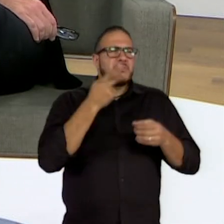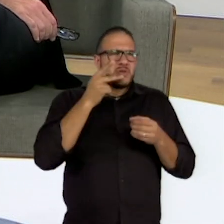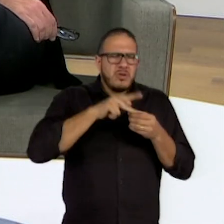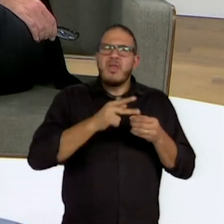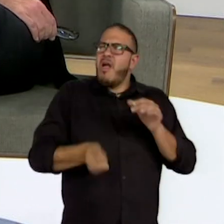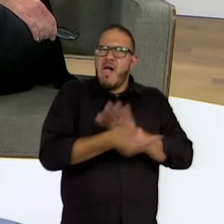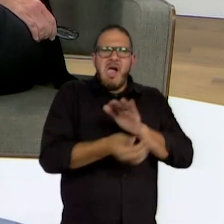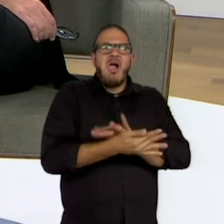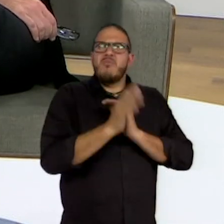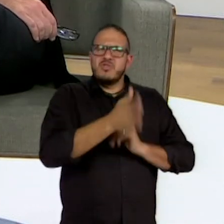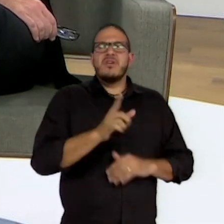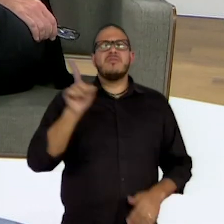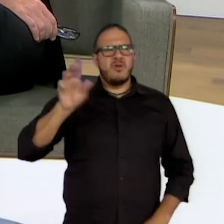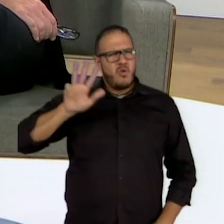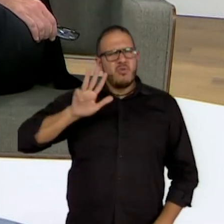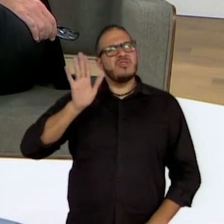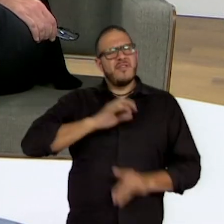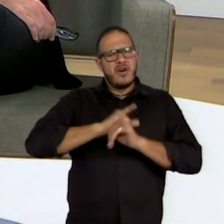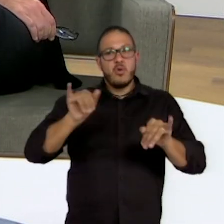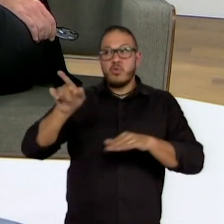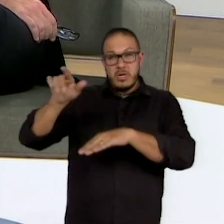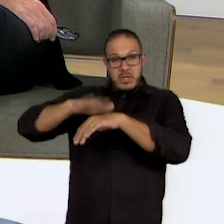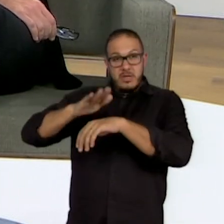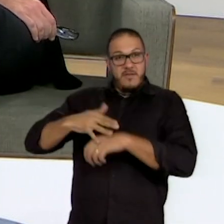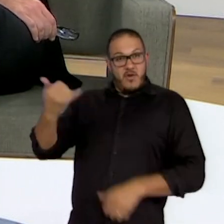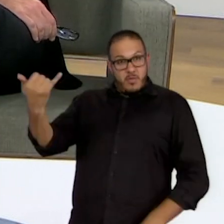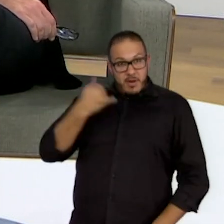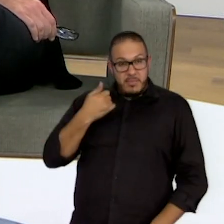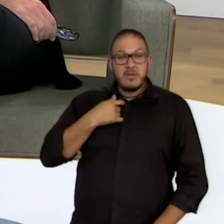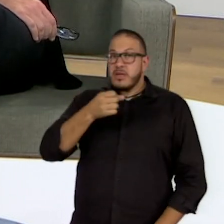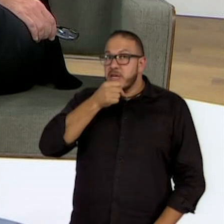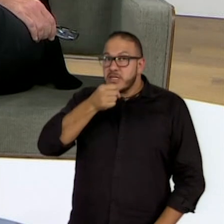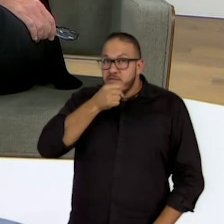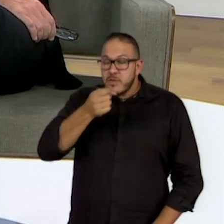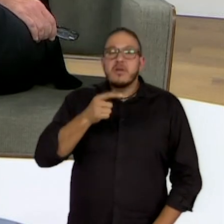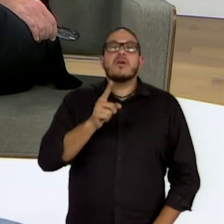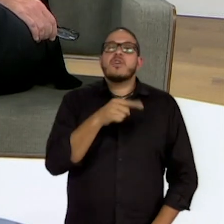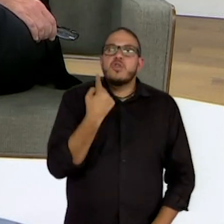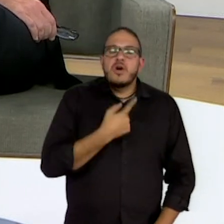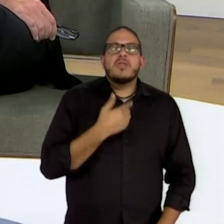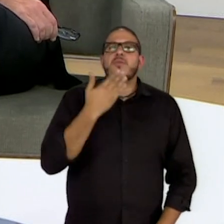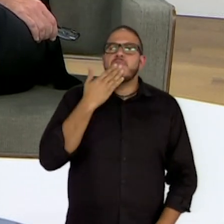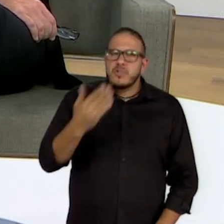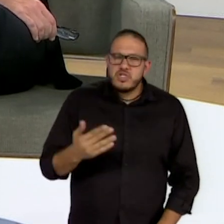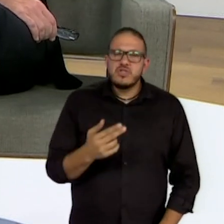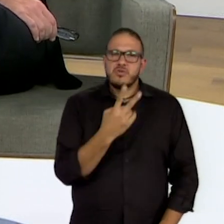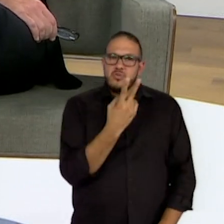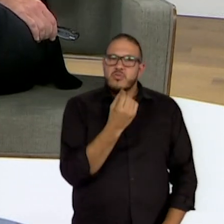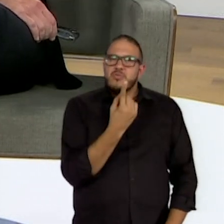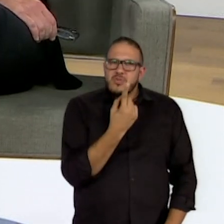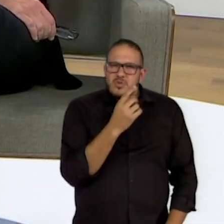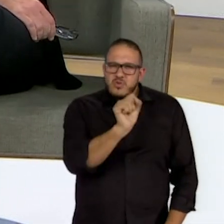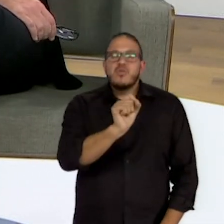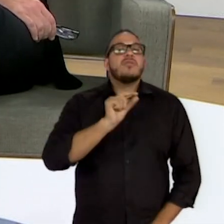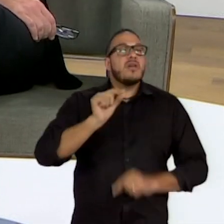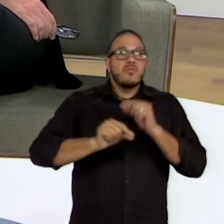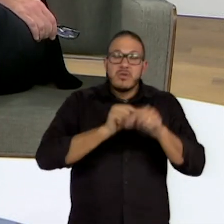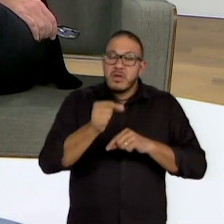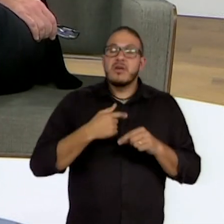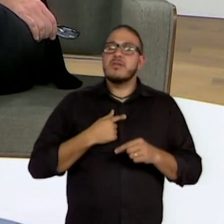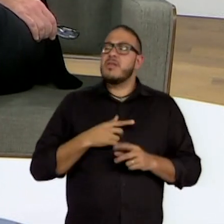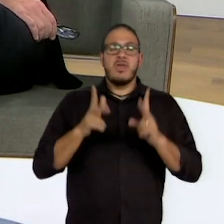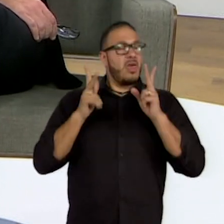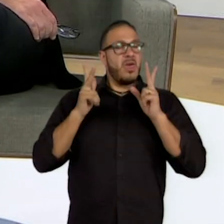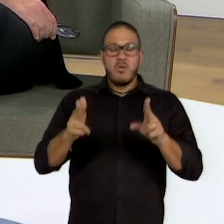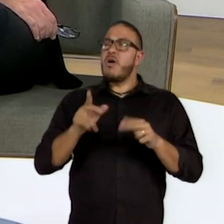a novidade. O que ele disse para mim naquela entrevista que nós pedimos em 2018 era exatamente a mesma